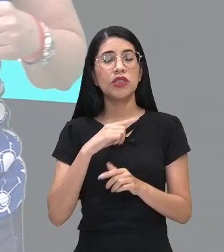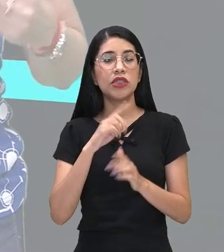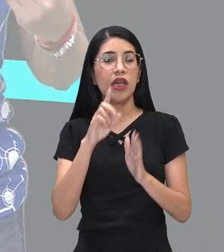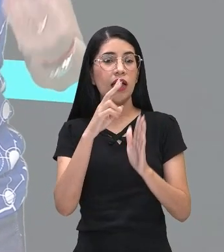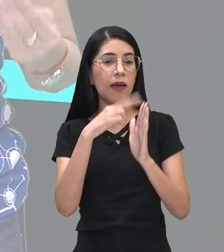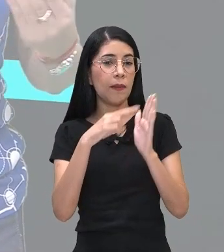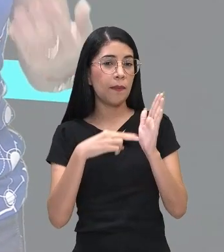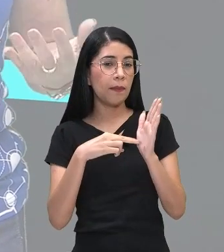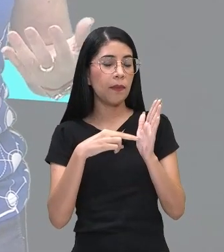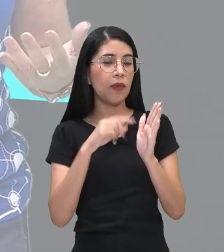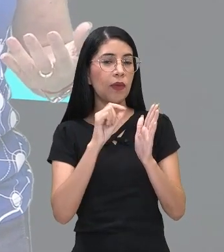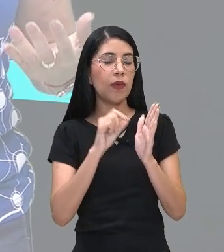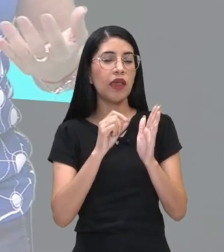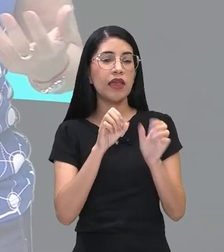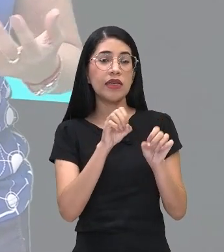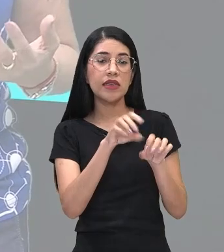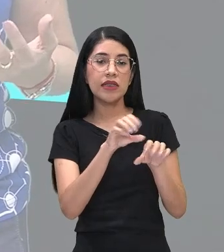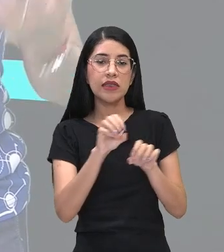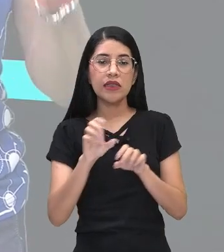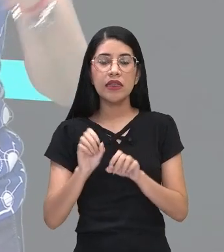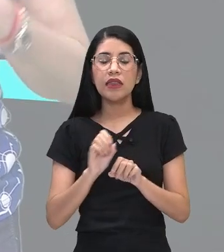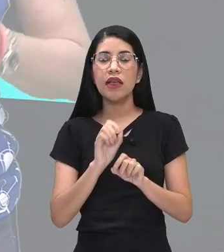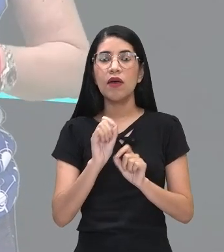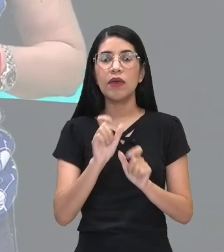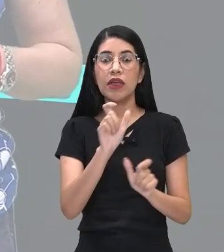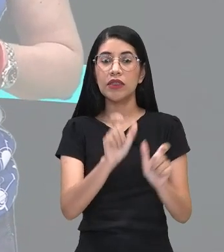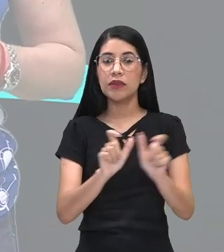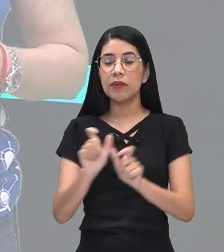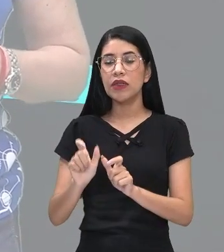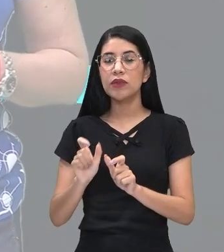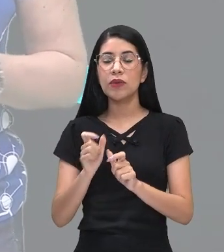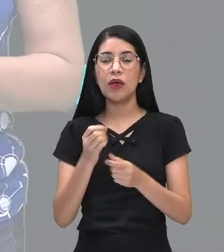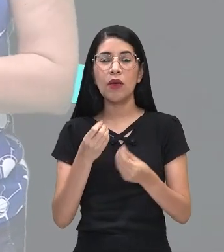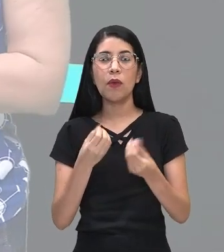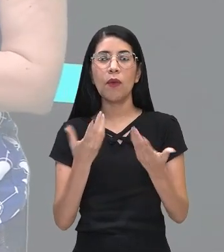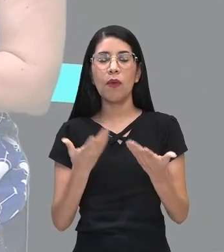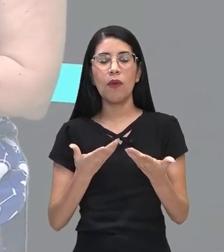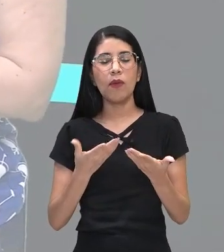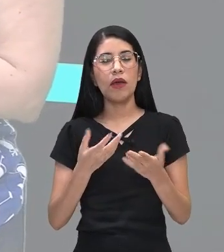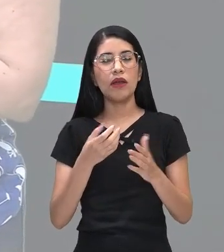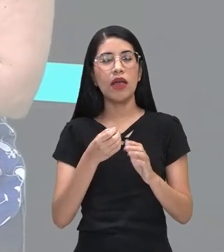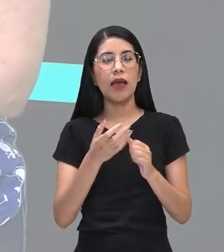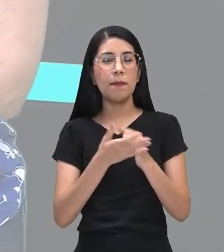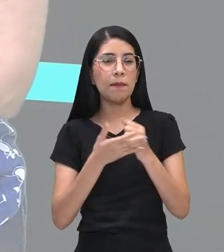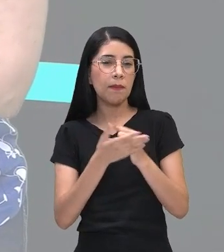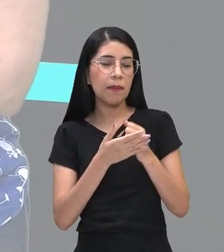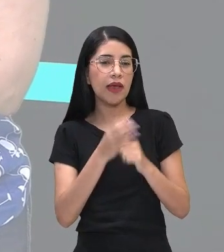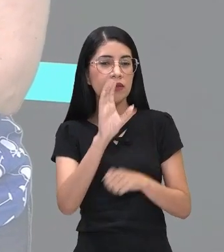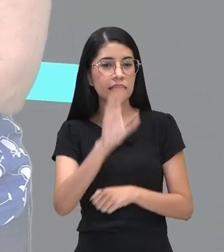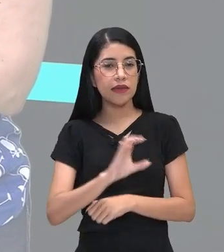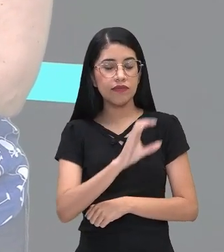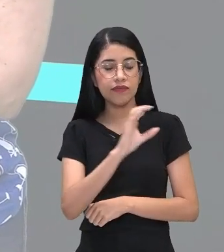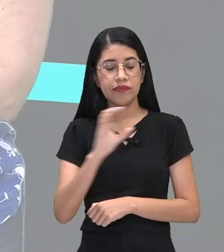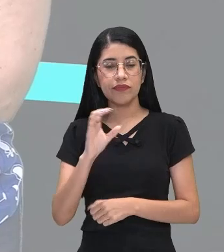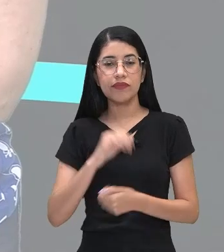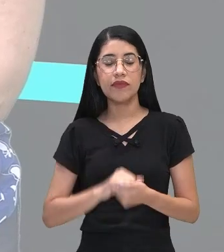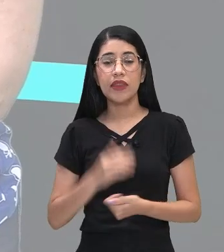objetivo de ensinar os fiéis os dogmas da Igreja Católica. Aqui nós